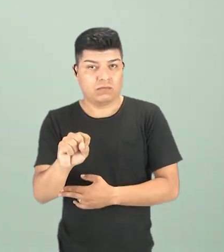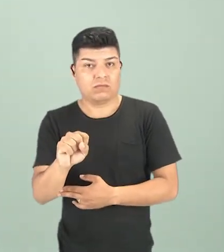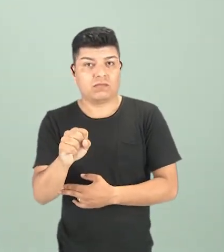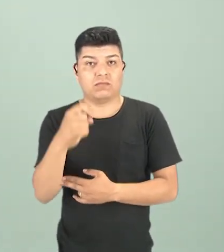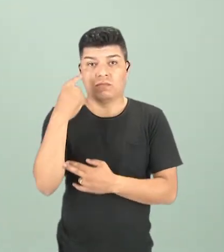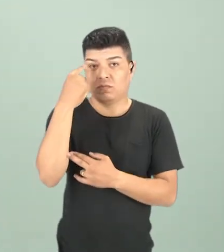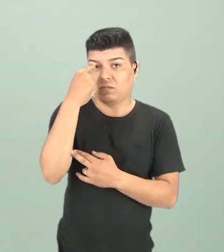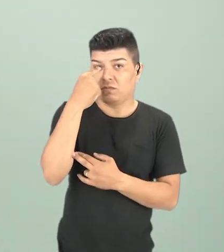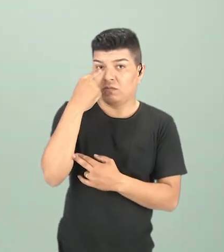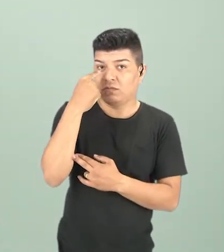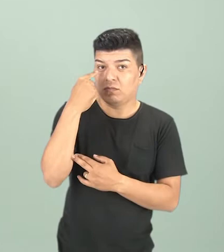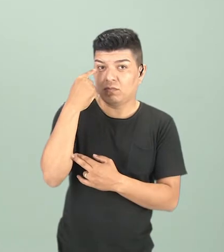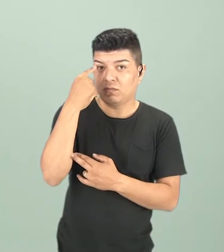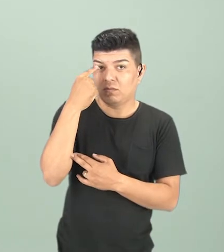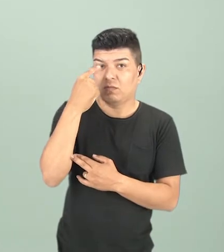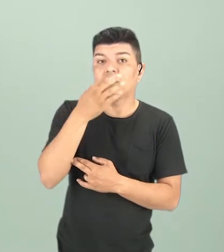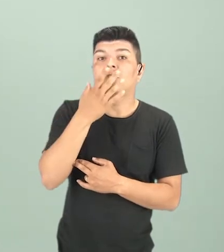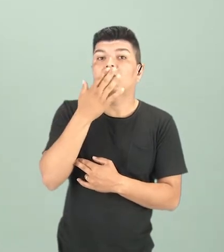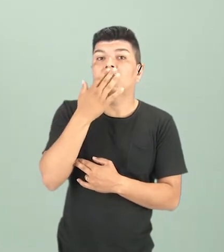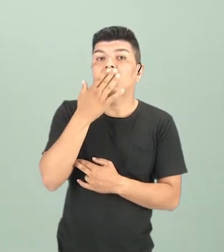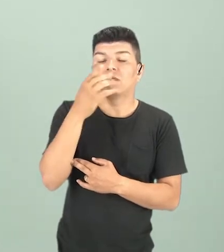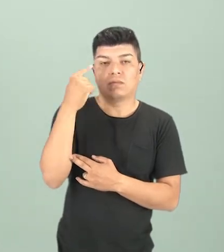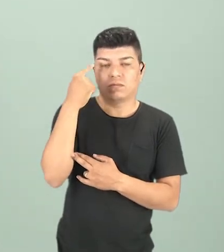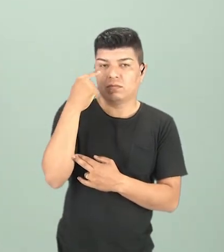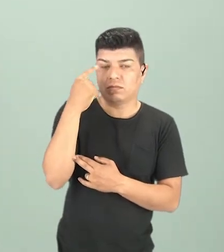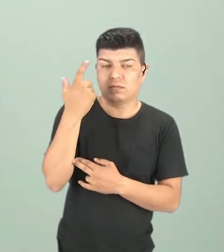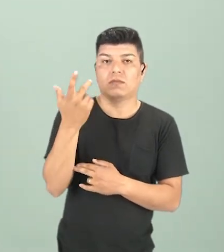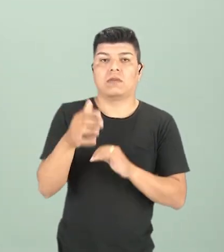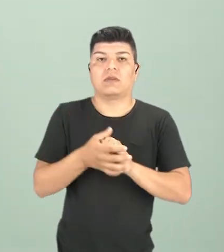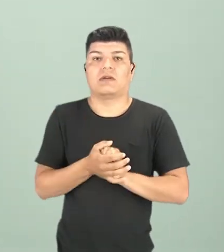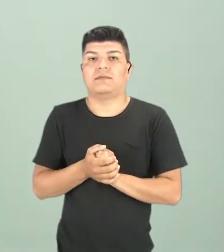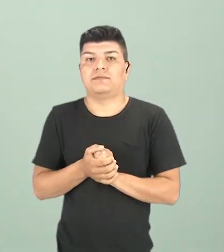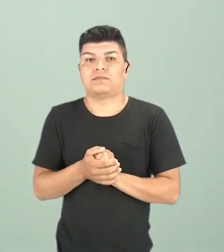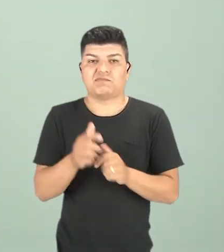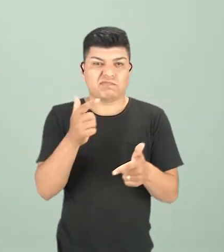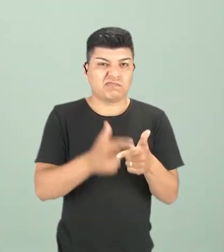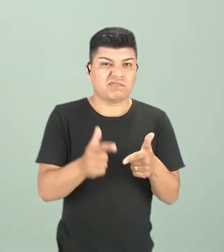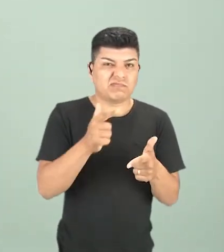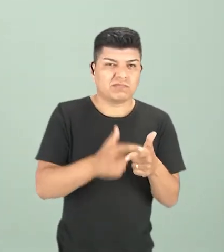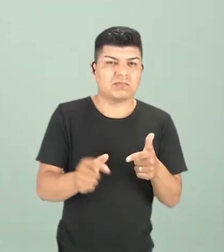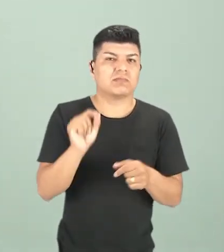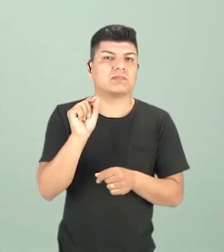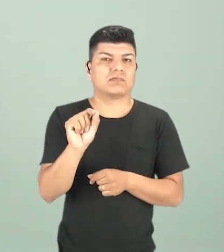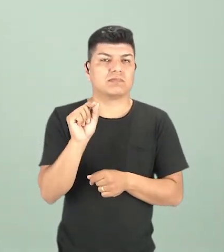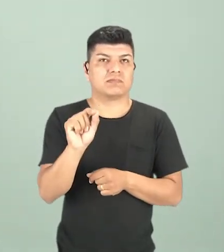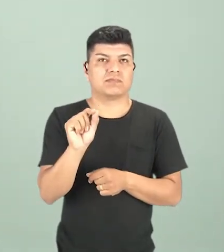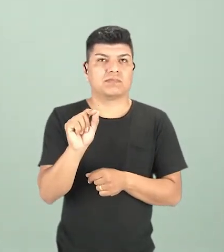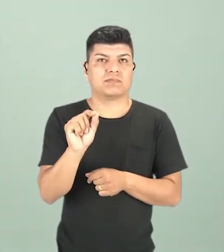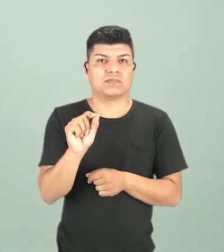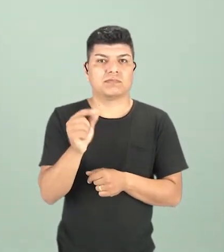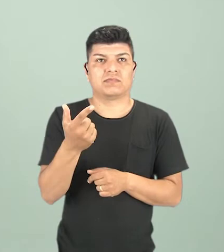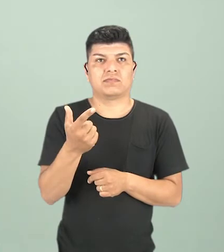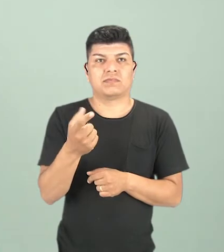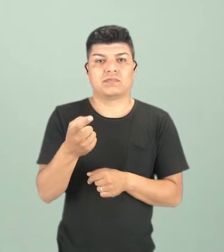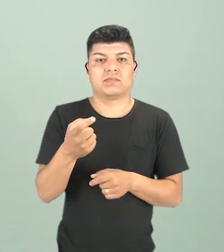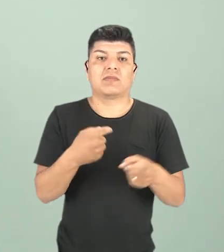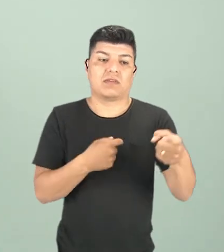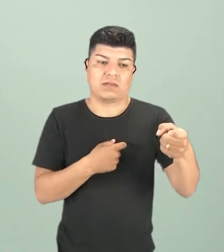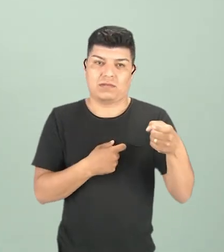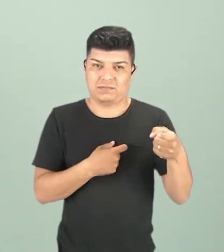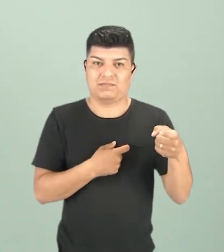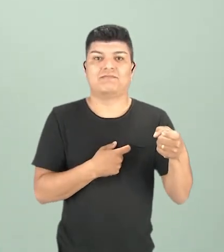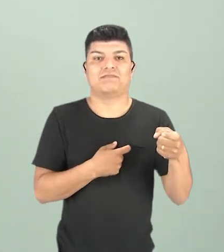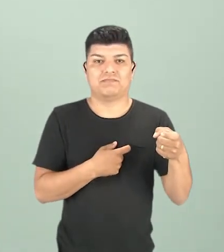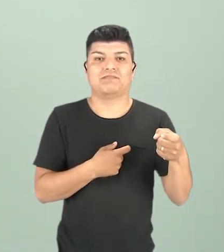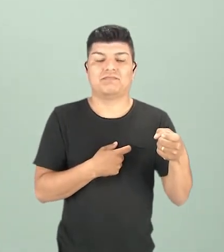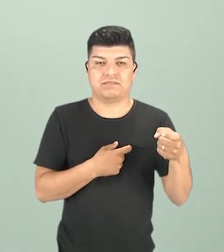nosso olho que fazem a identificação das cores. E esse é um problema relacionado ao X,